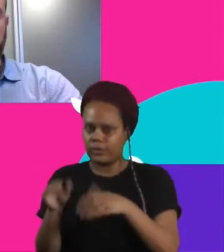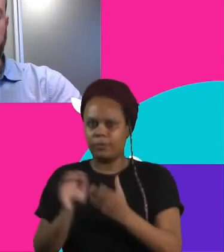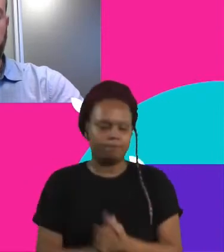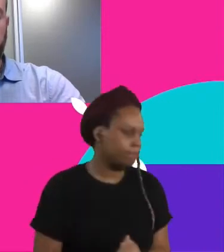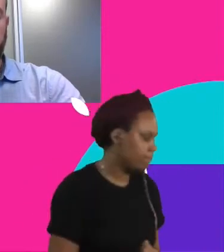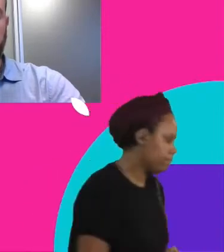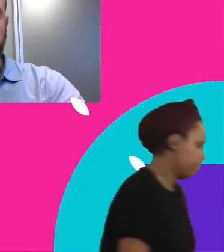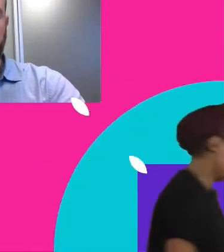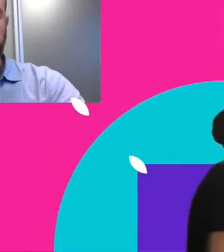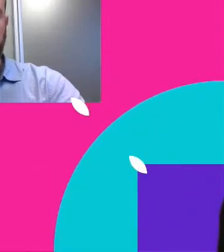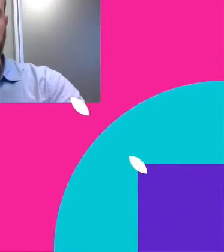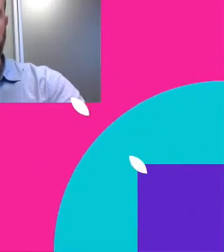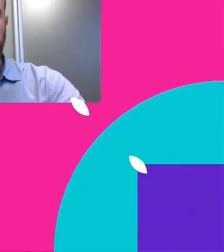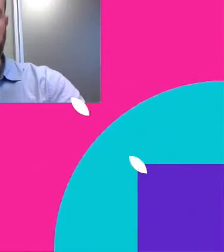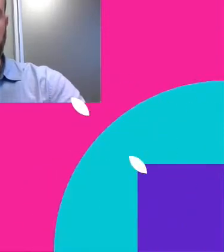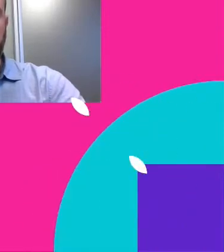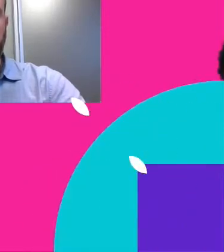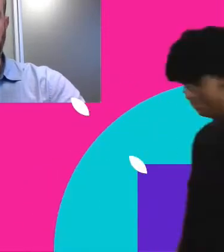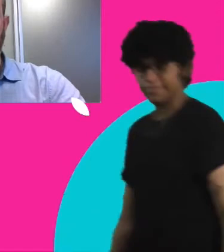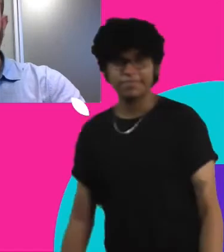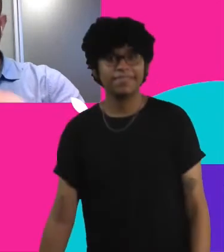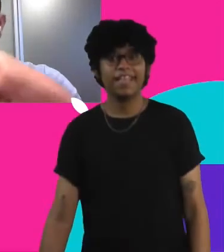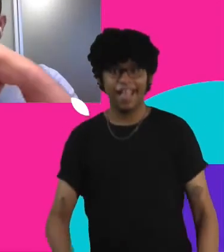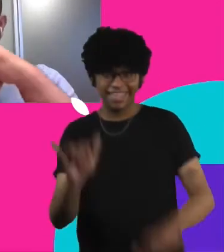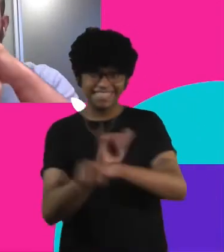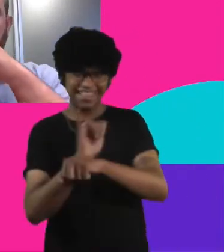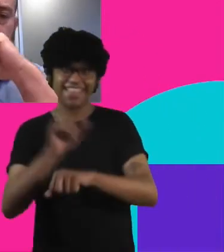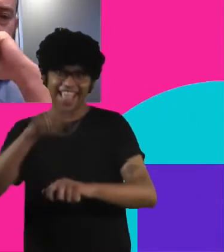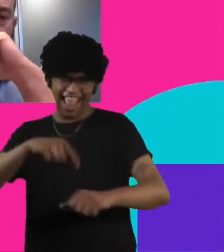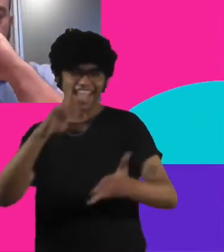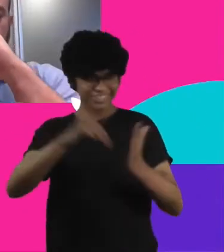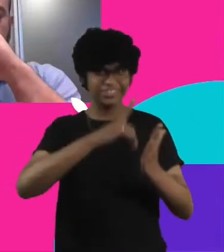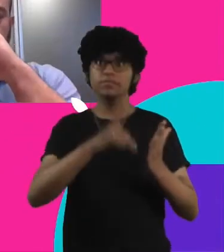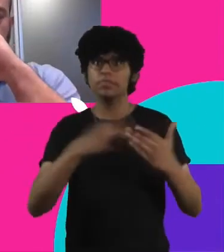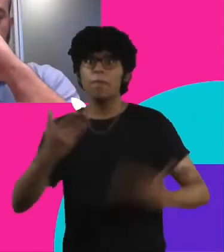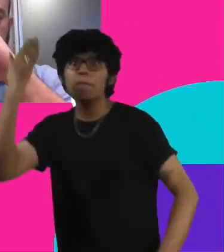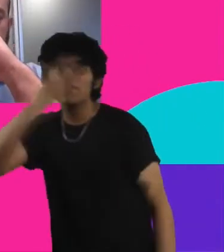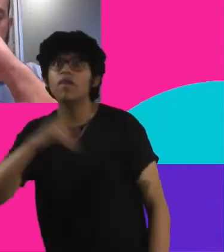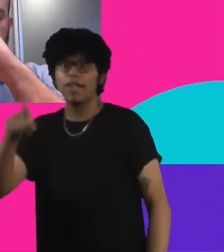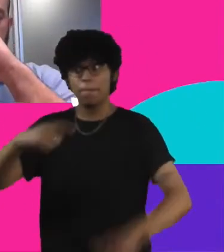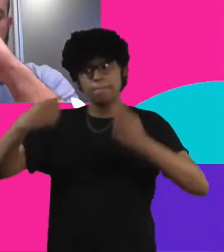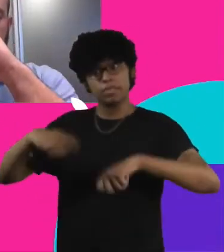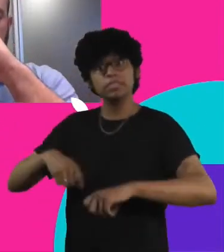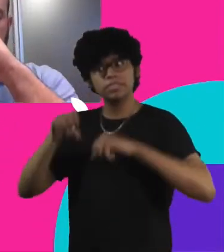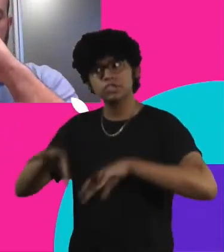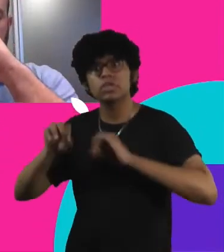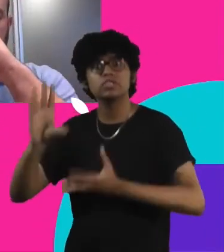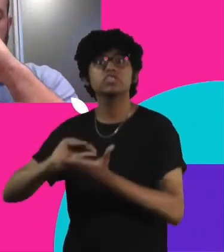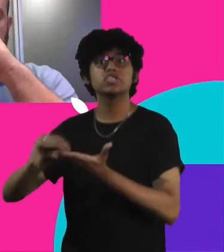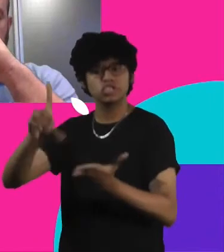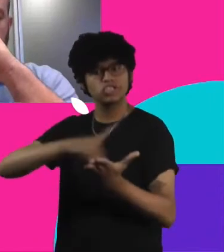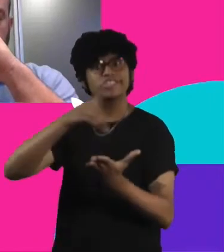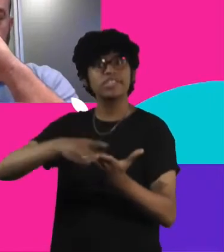feito através do digital. Então, cada vez mais a gente comprova a necessidade da educação digital e da educação de dados